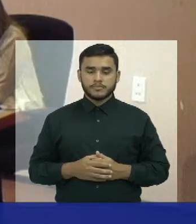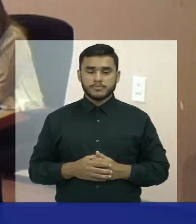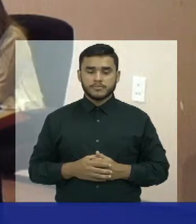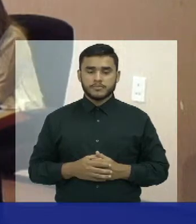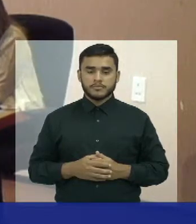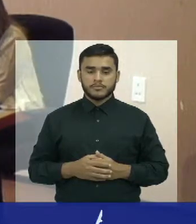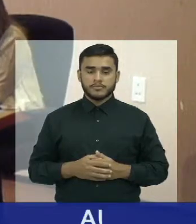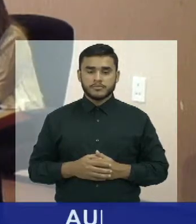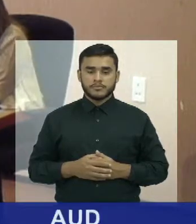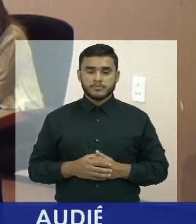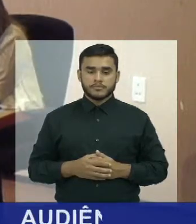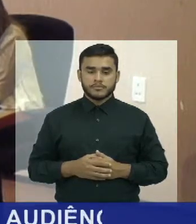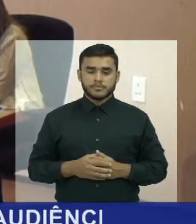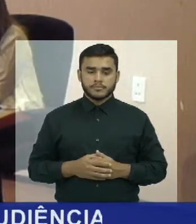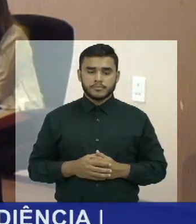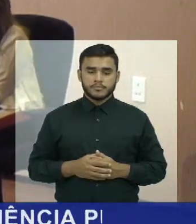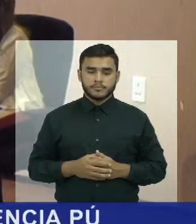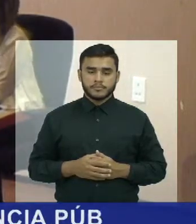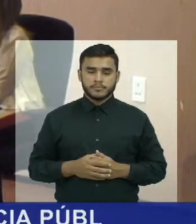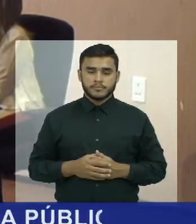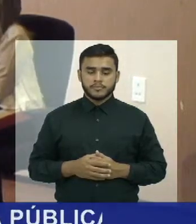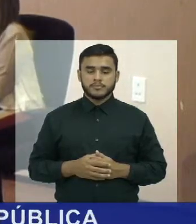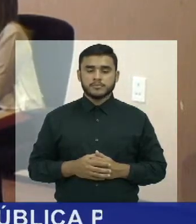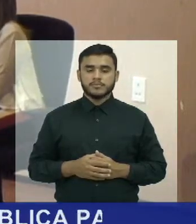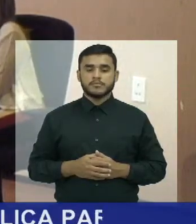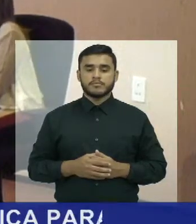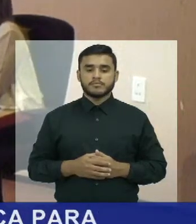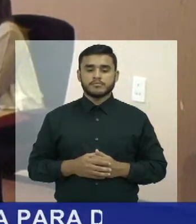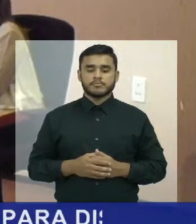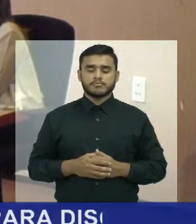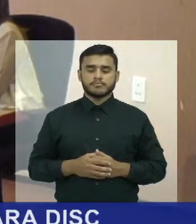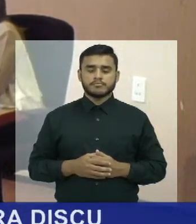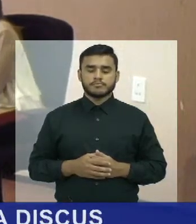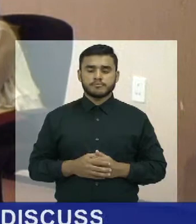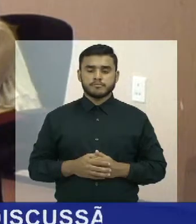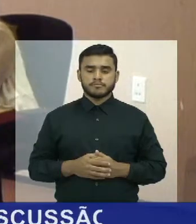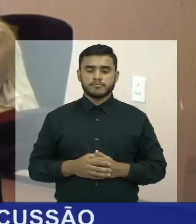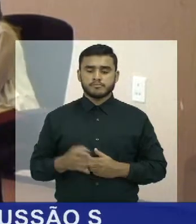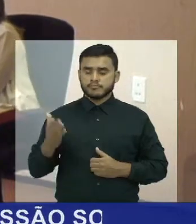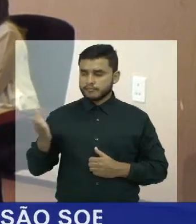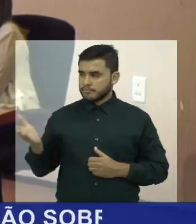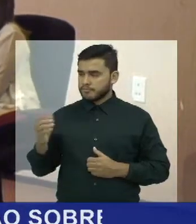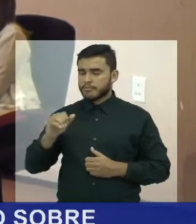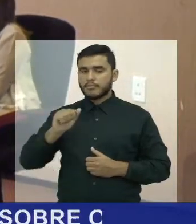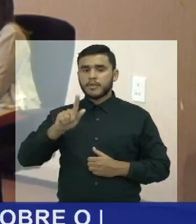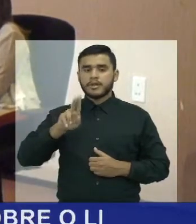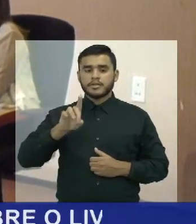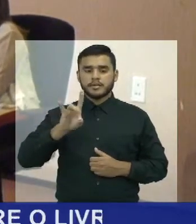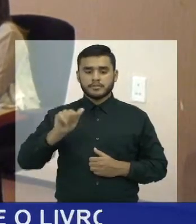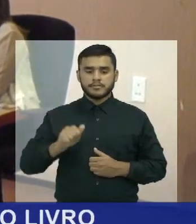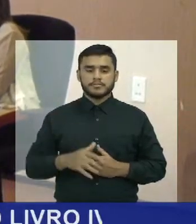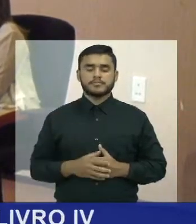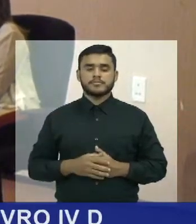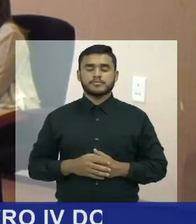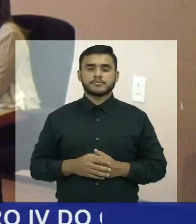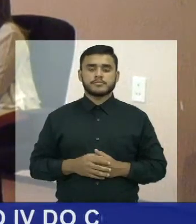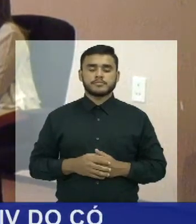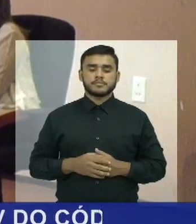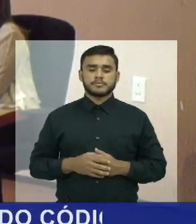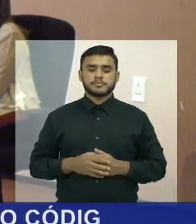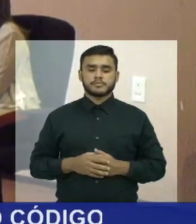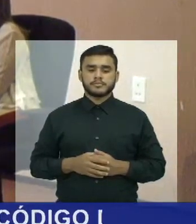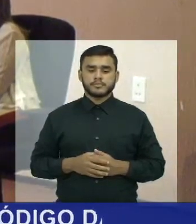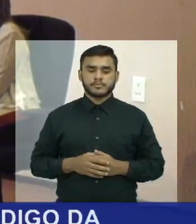Bom, dando continuidade, foram poucas questões relacionadas à parte da gestão